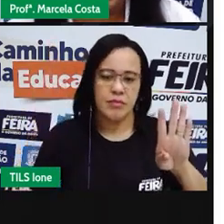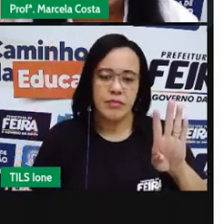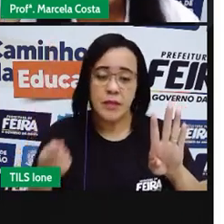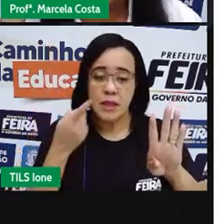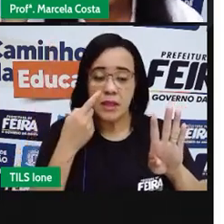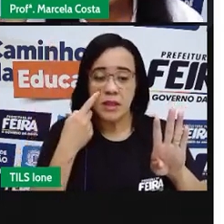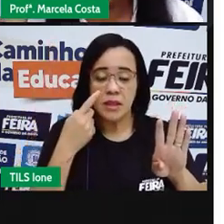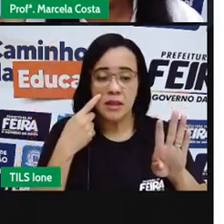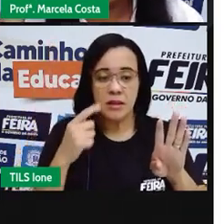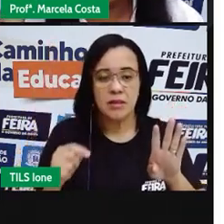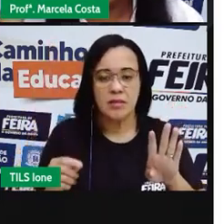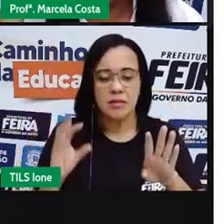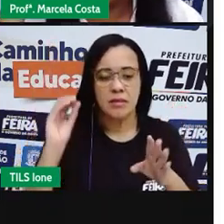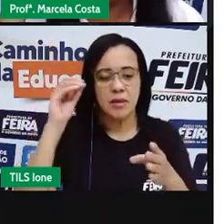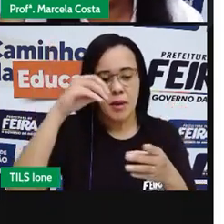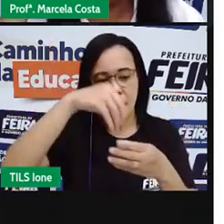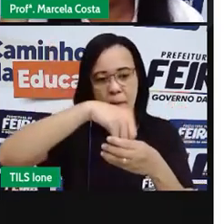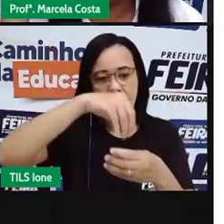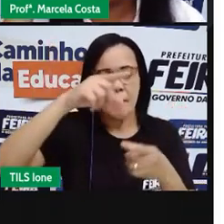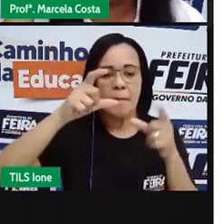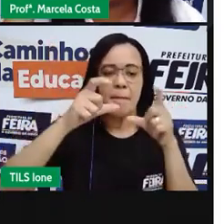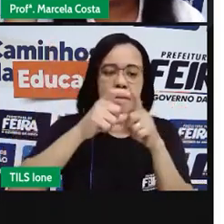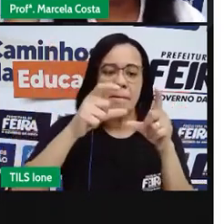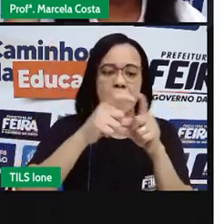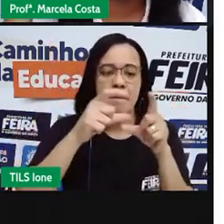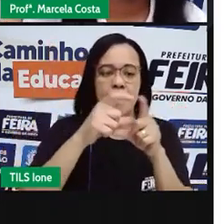Vamos ver que é uma palavra